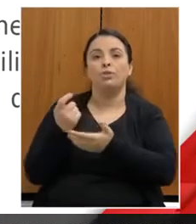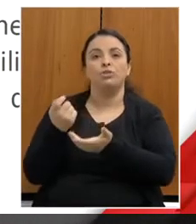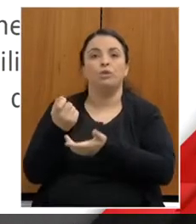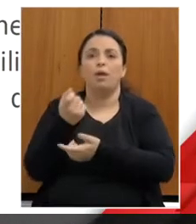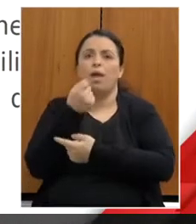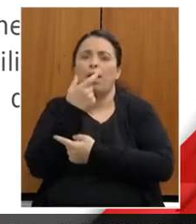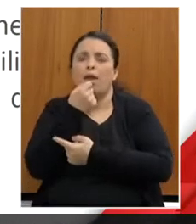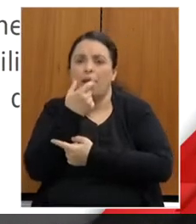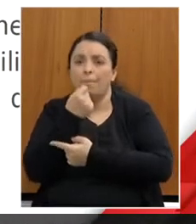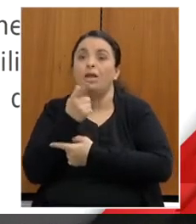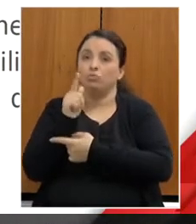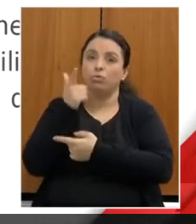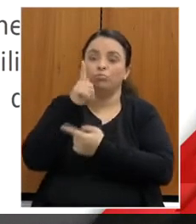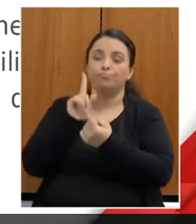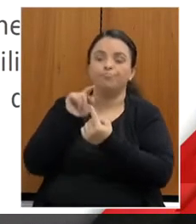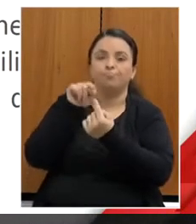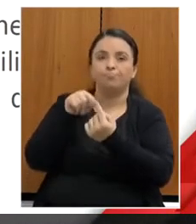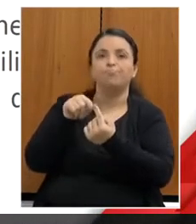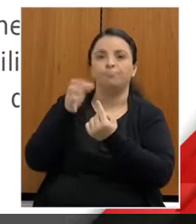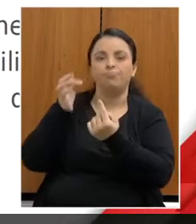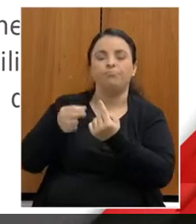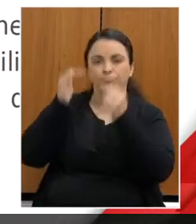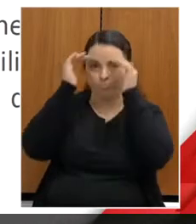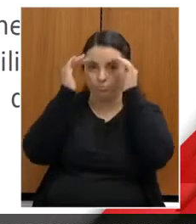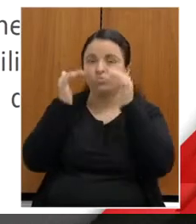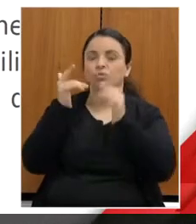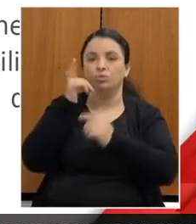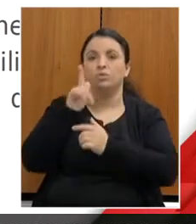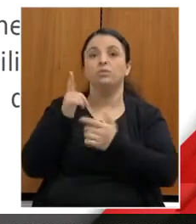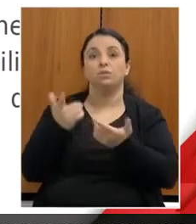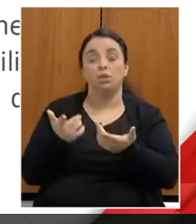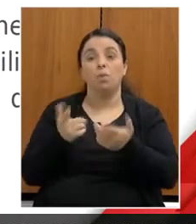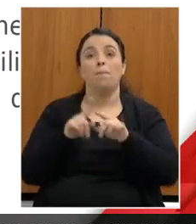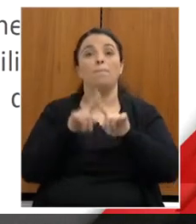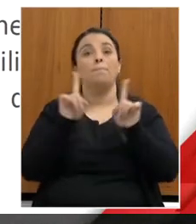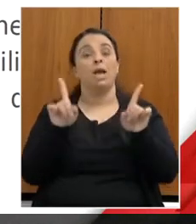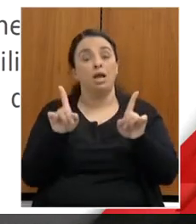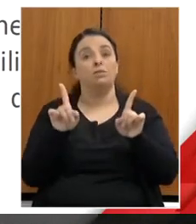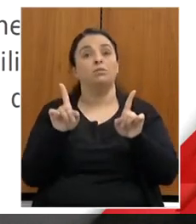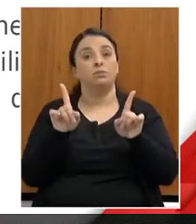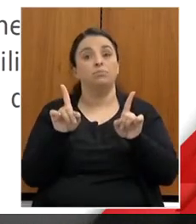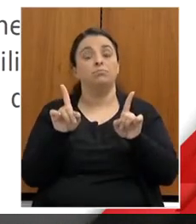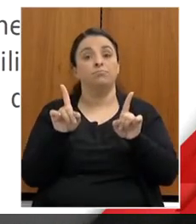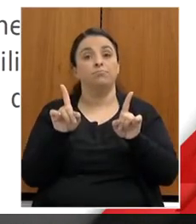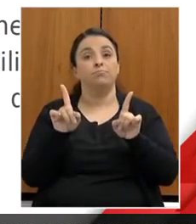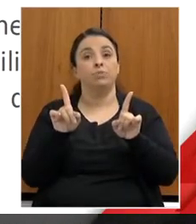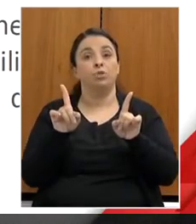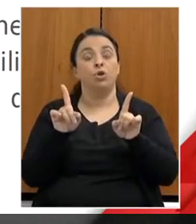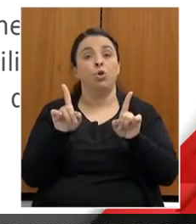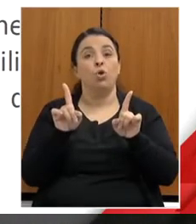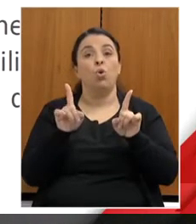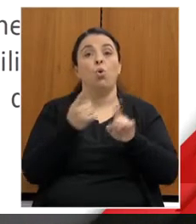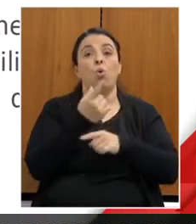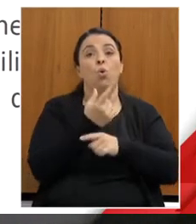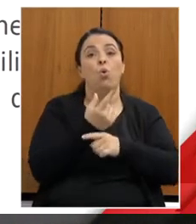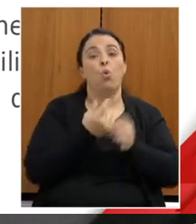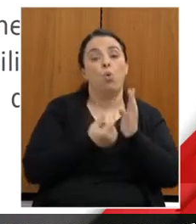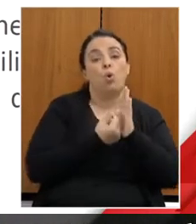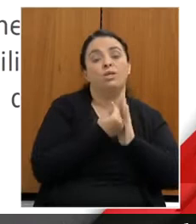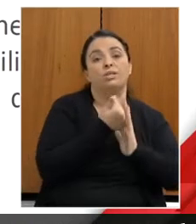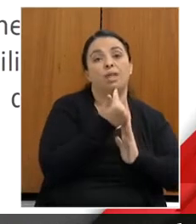alcançada, mas em relação ao desempenho orçamentário,